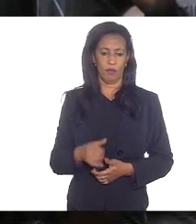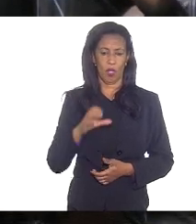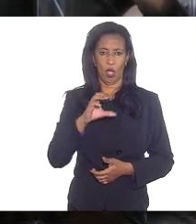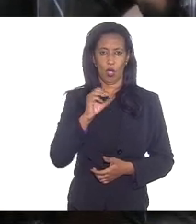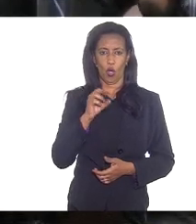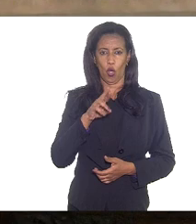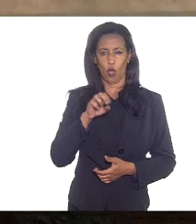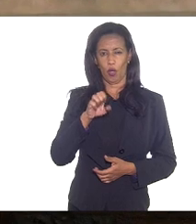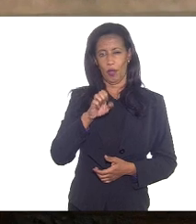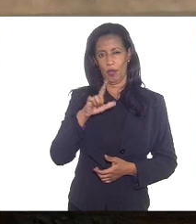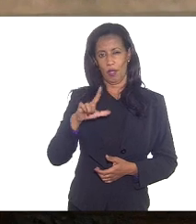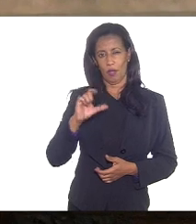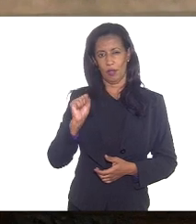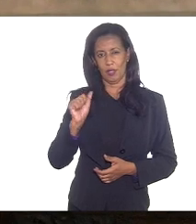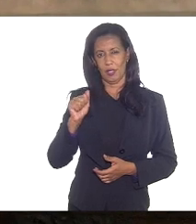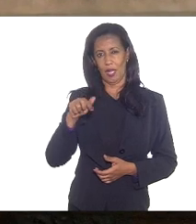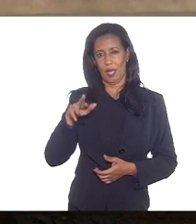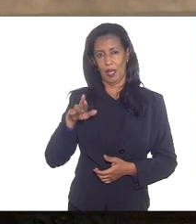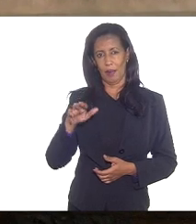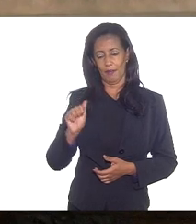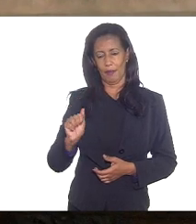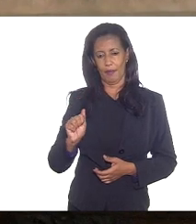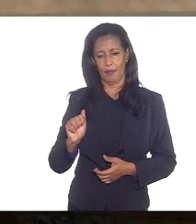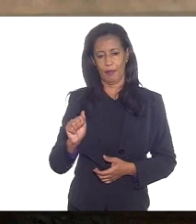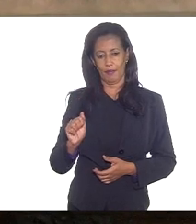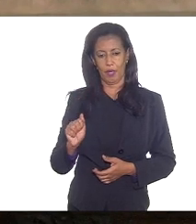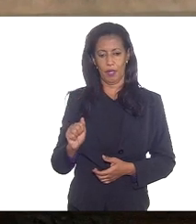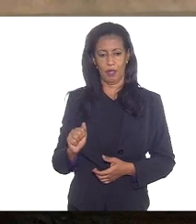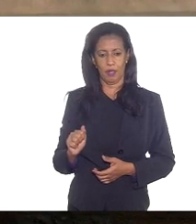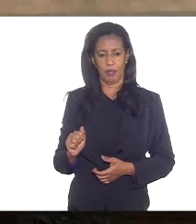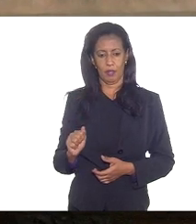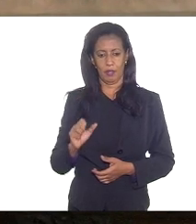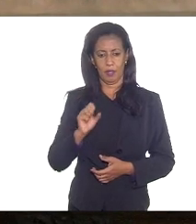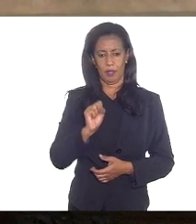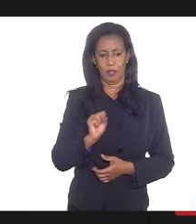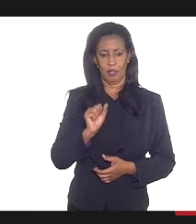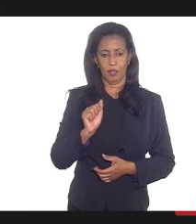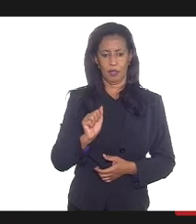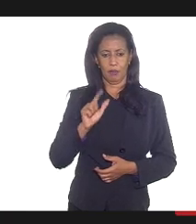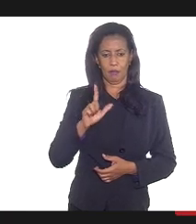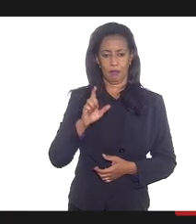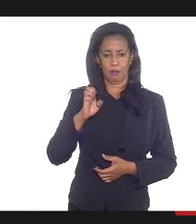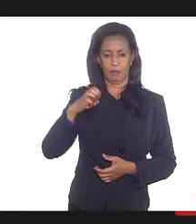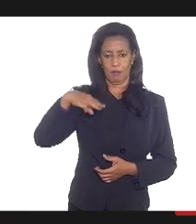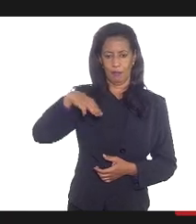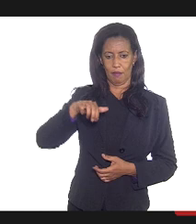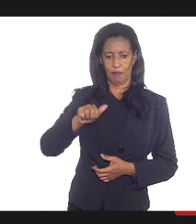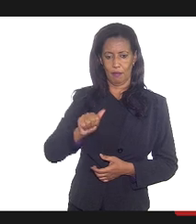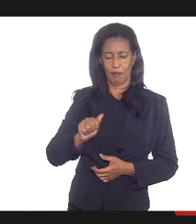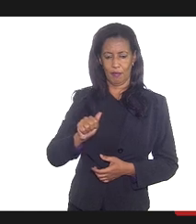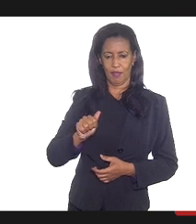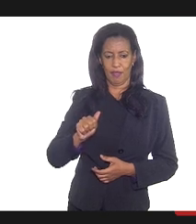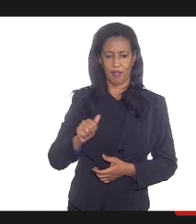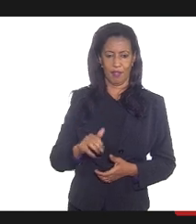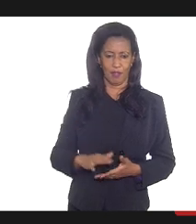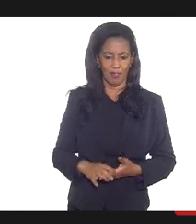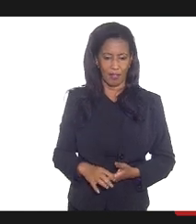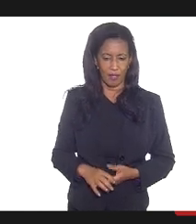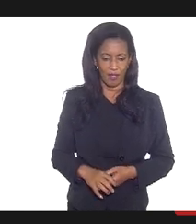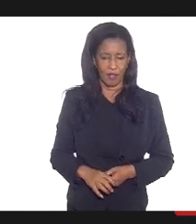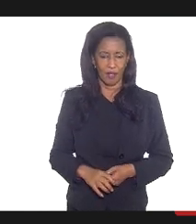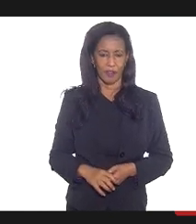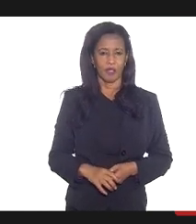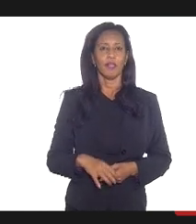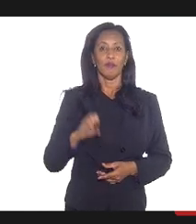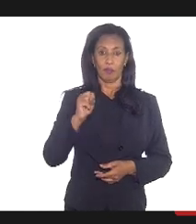Coronel Salema. Deputado Coronel voto Salema. Sim, presidente. Eu solicito. Estou votando sim, presidente. Solicitando com a autoria